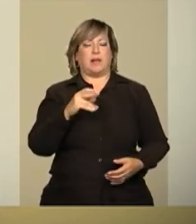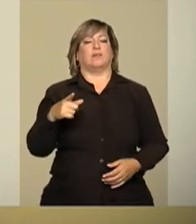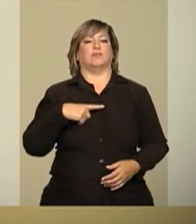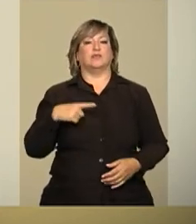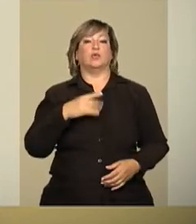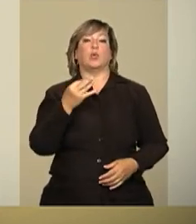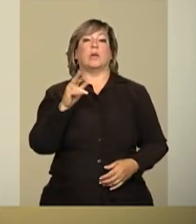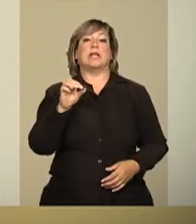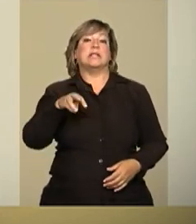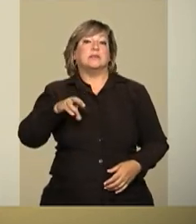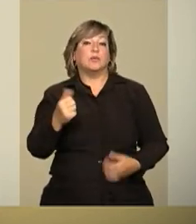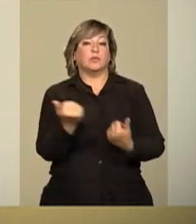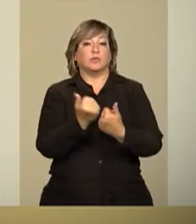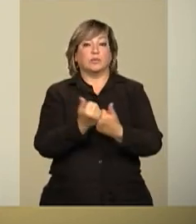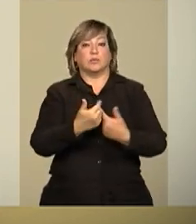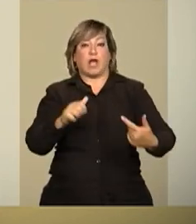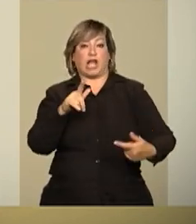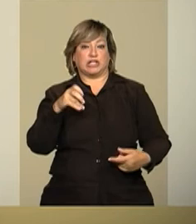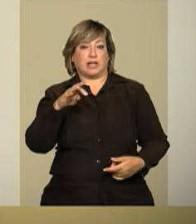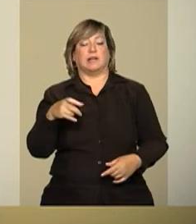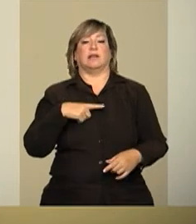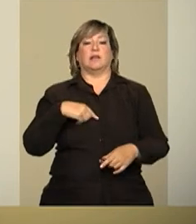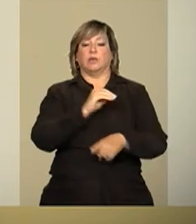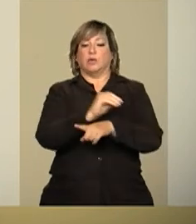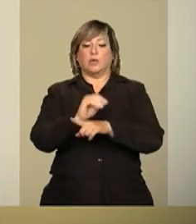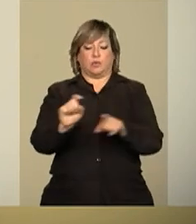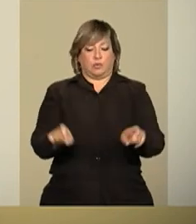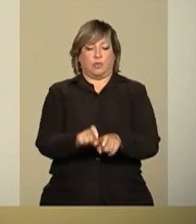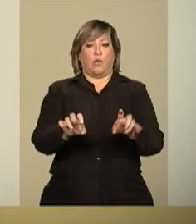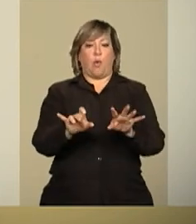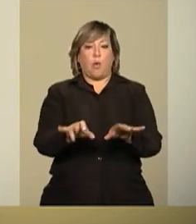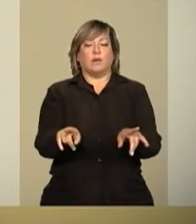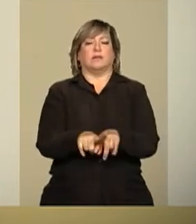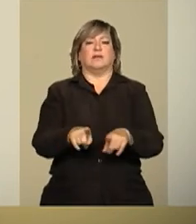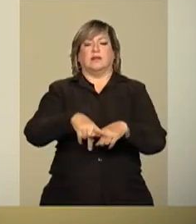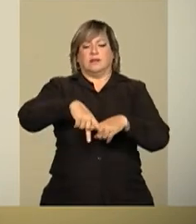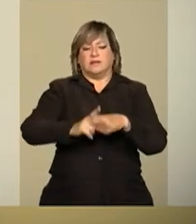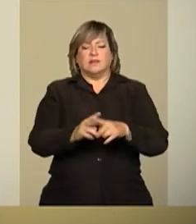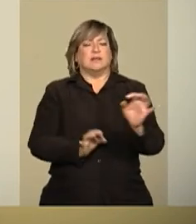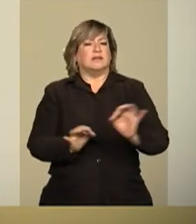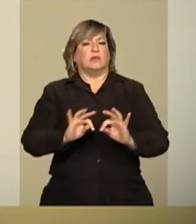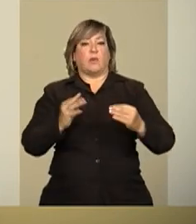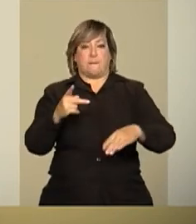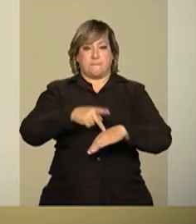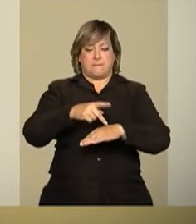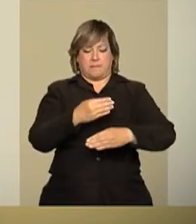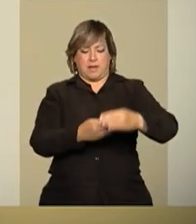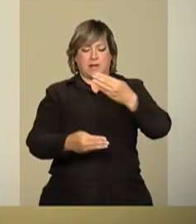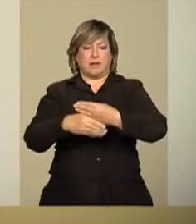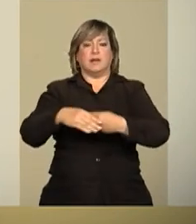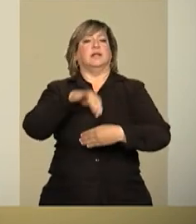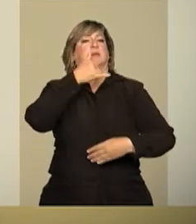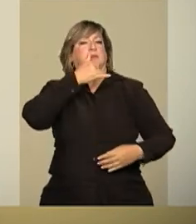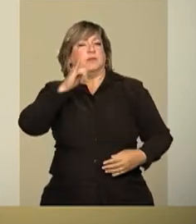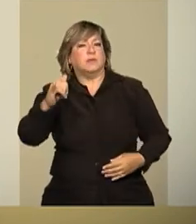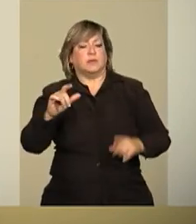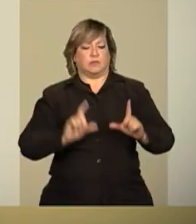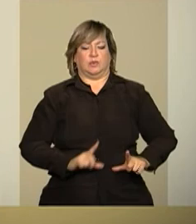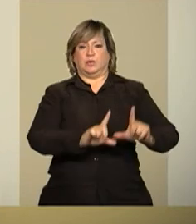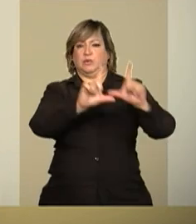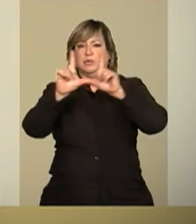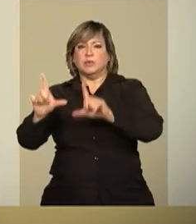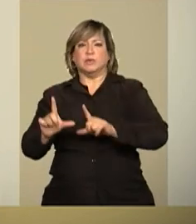turísticas manutenção de computadores o mecânico soldador pedreiro eletricista